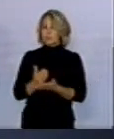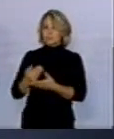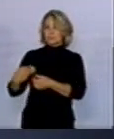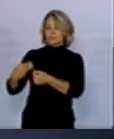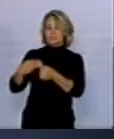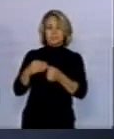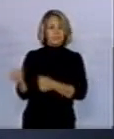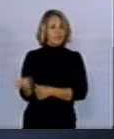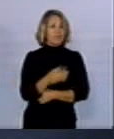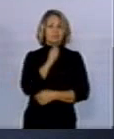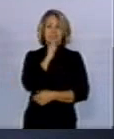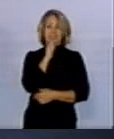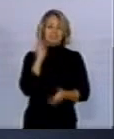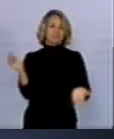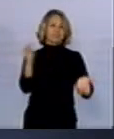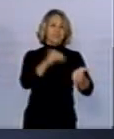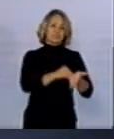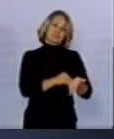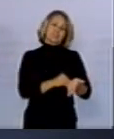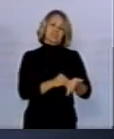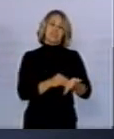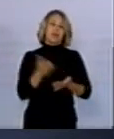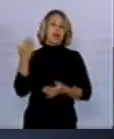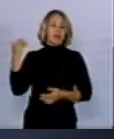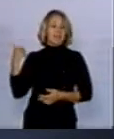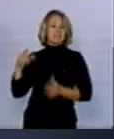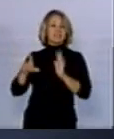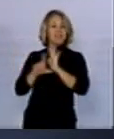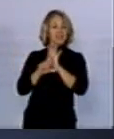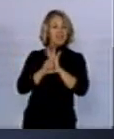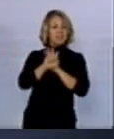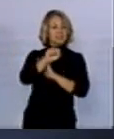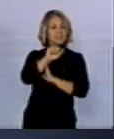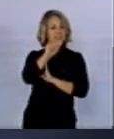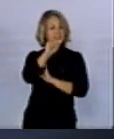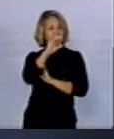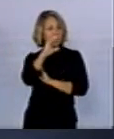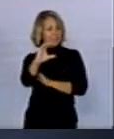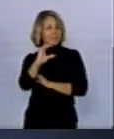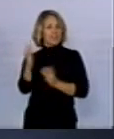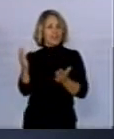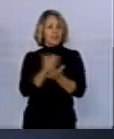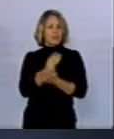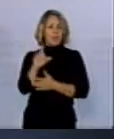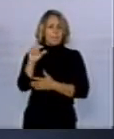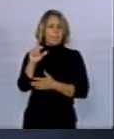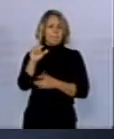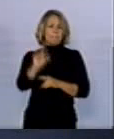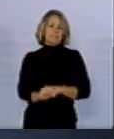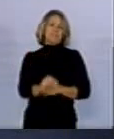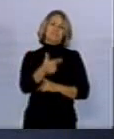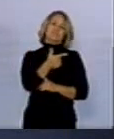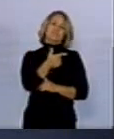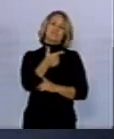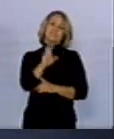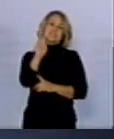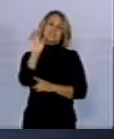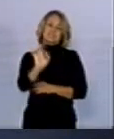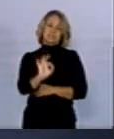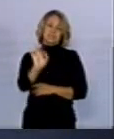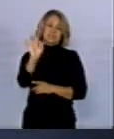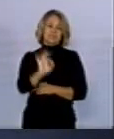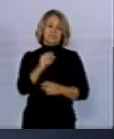incluídos. De modo que, antes da lei do SEAC, menos de 5% dos municípios brasileiros contavam com infraestrutura de TV a